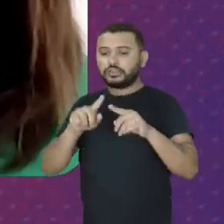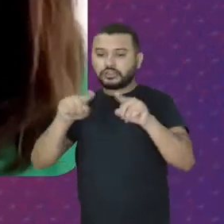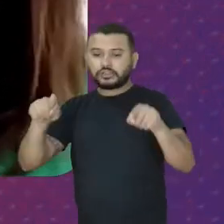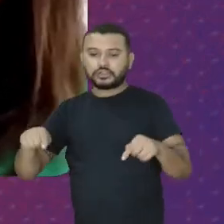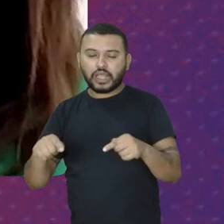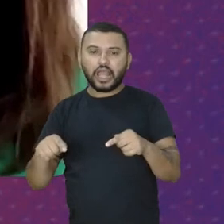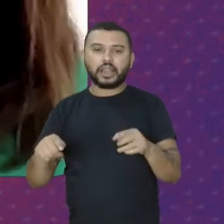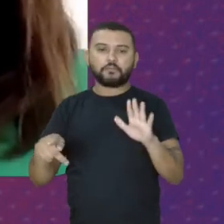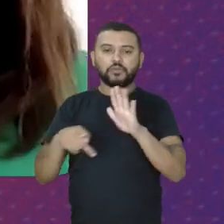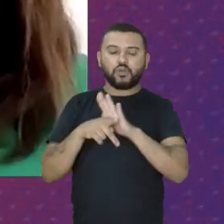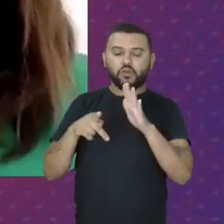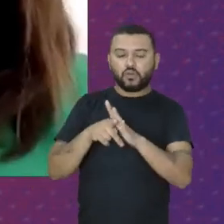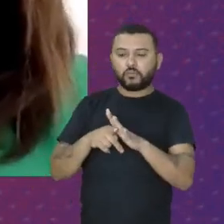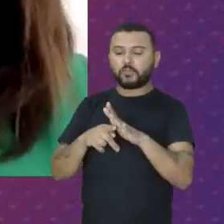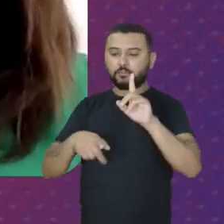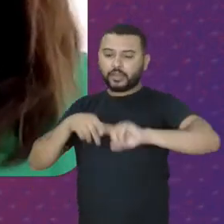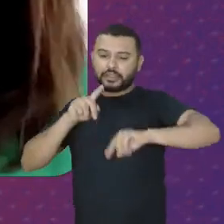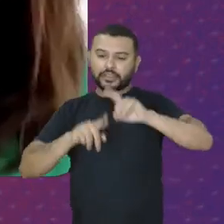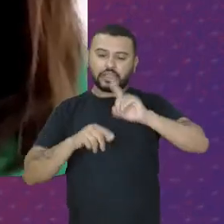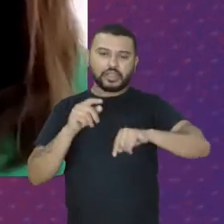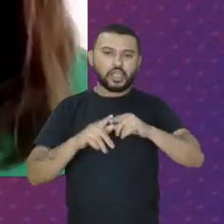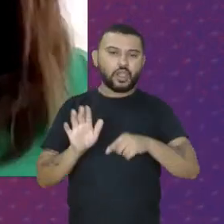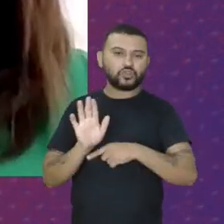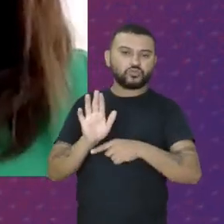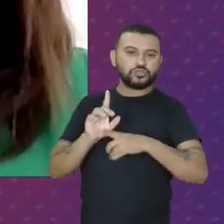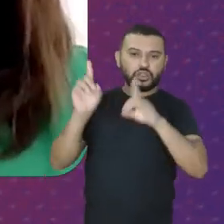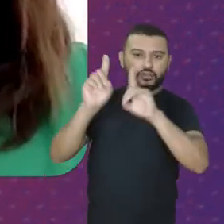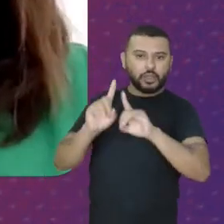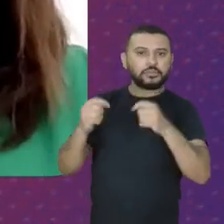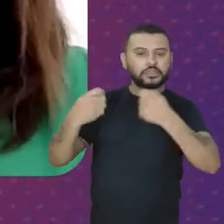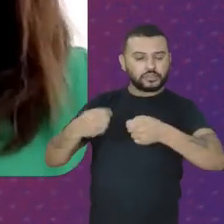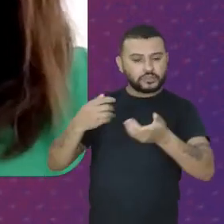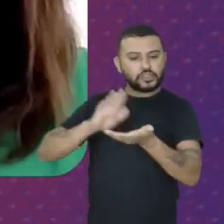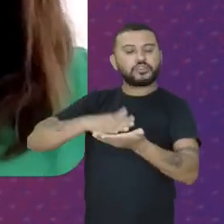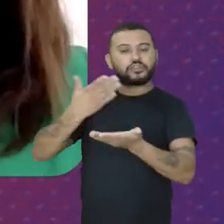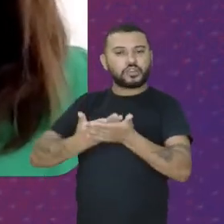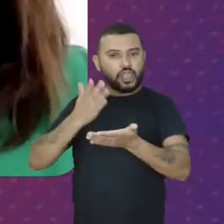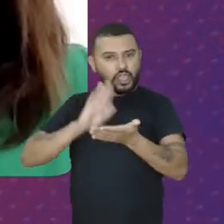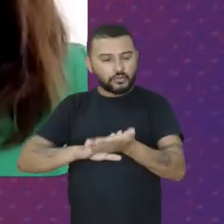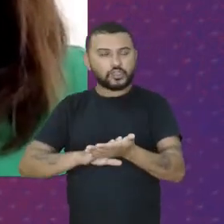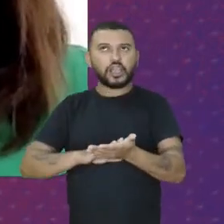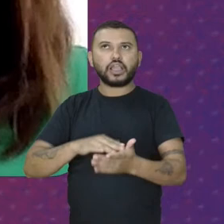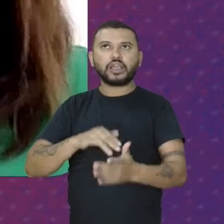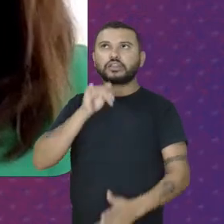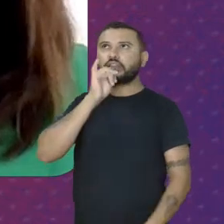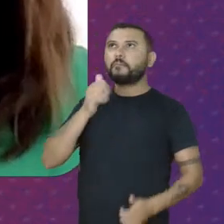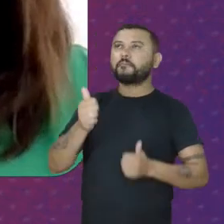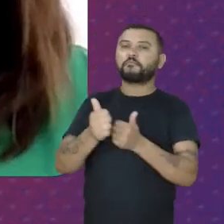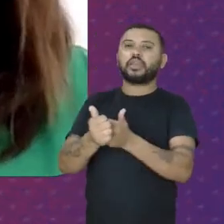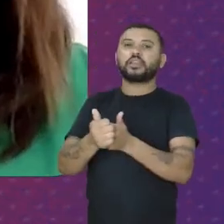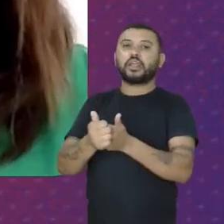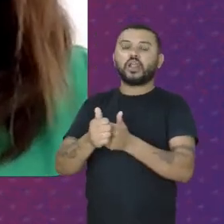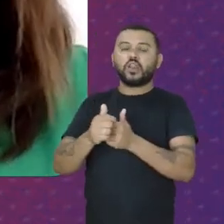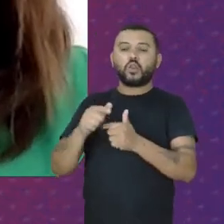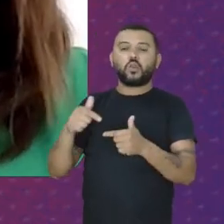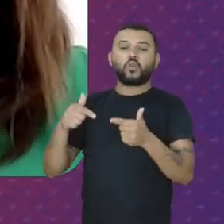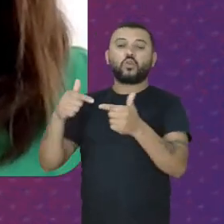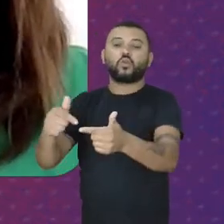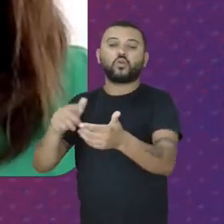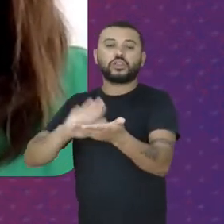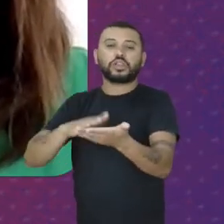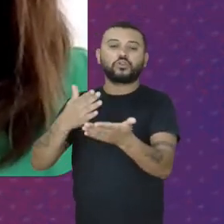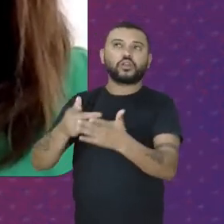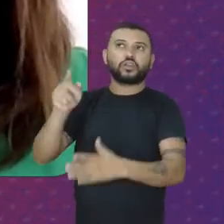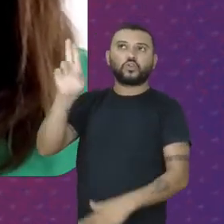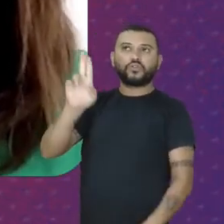de recursos, né? Você precisa ter um intérprete. Recentemente, essa luta aqui na